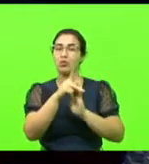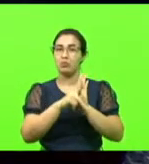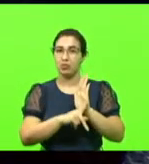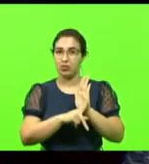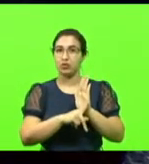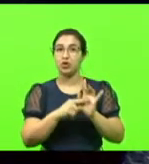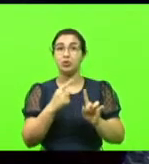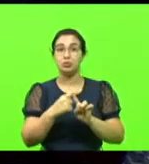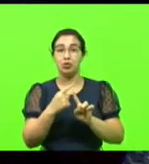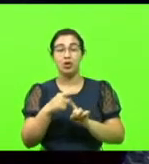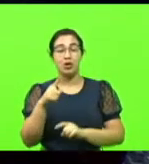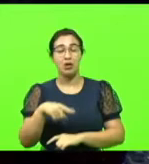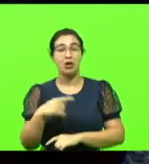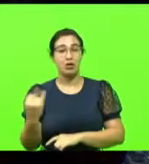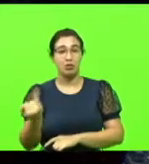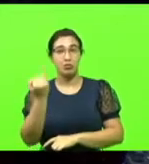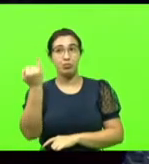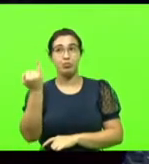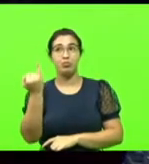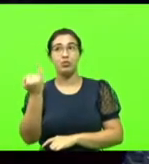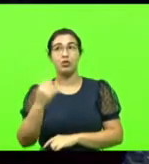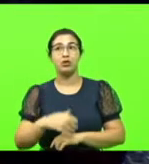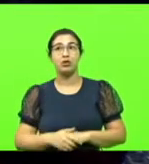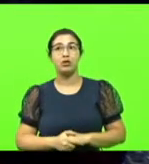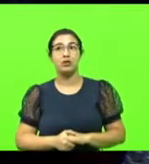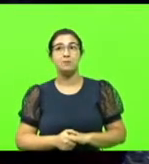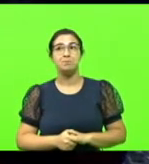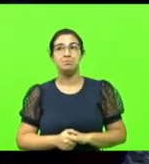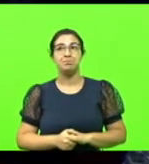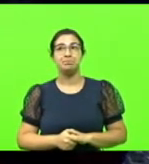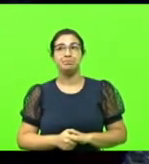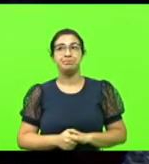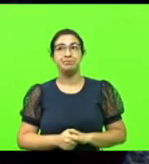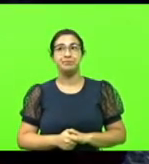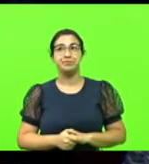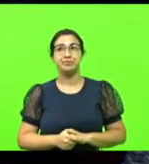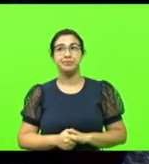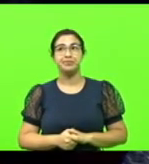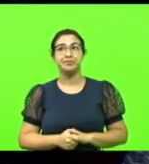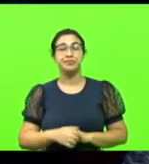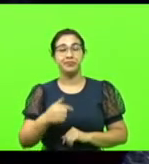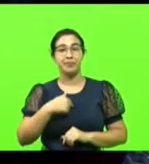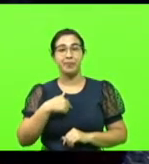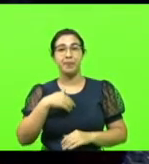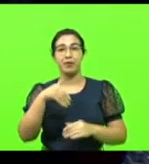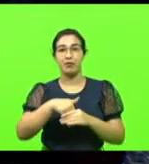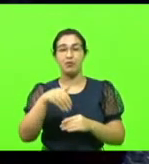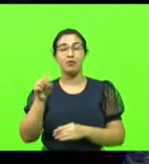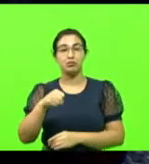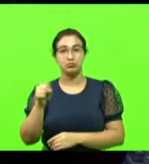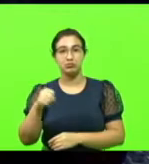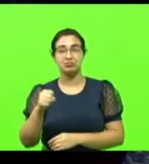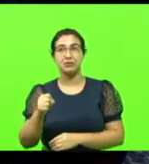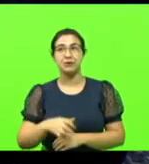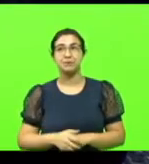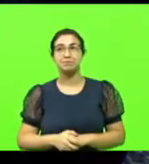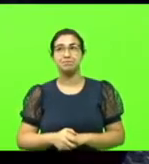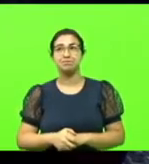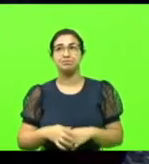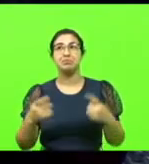é pertinente, é necessário, deputado Nilson, deputado João, declarar meu voto favorável. E nós precisamos,